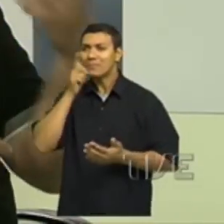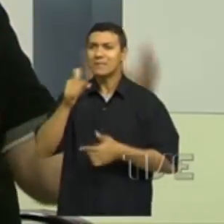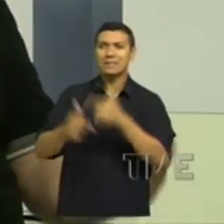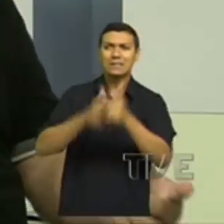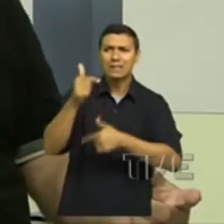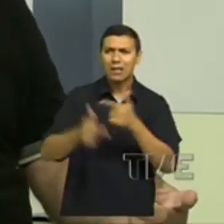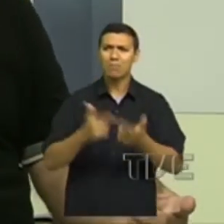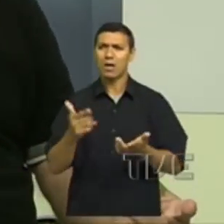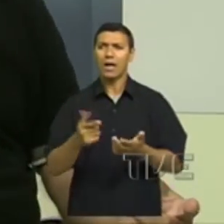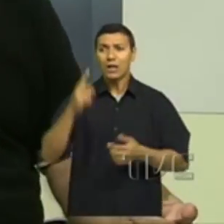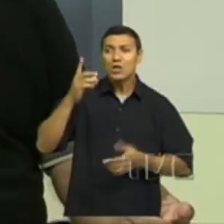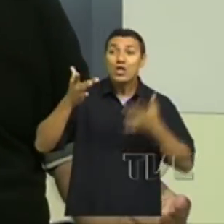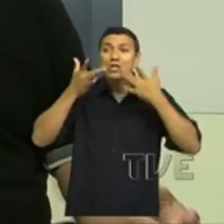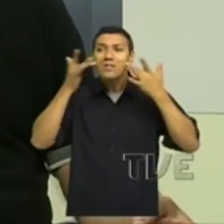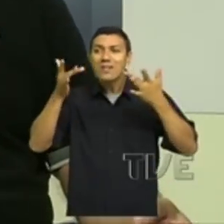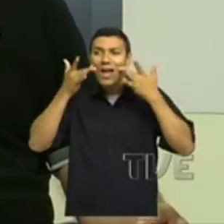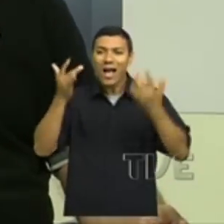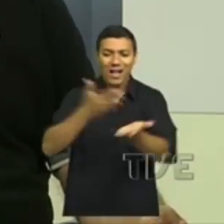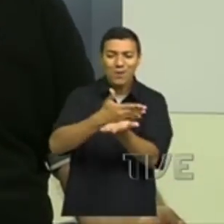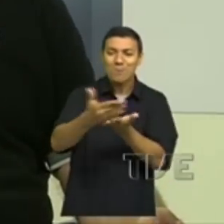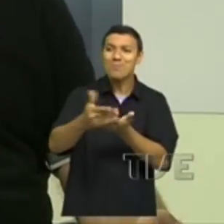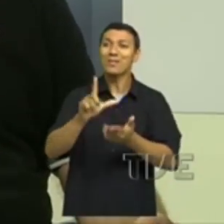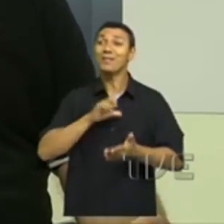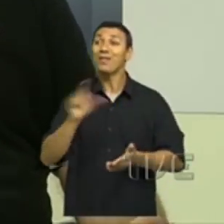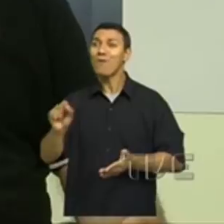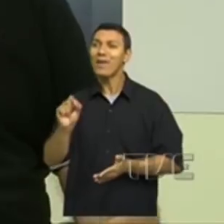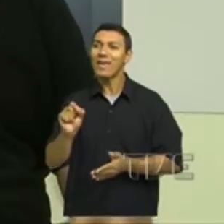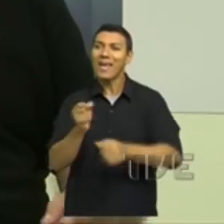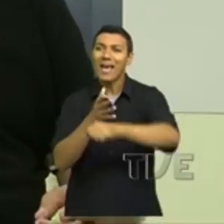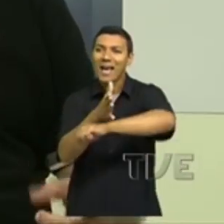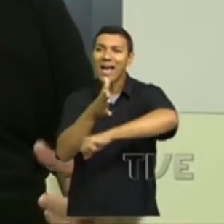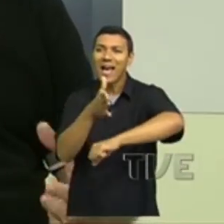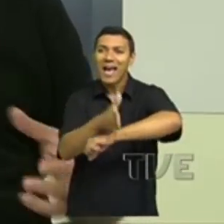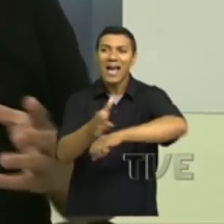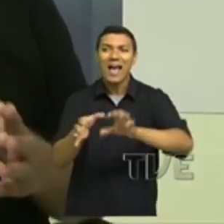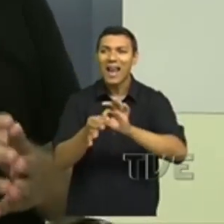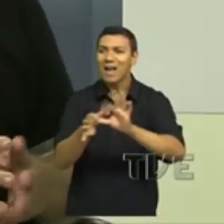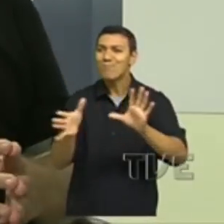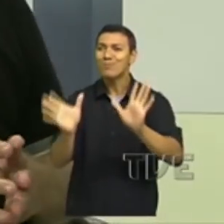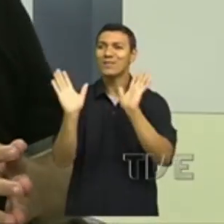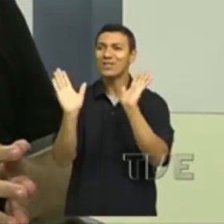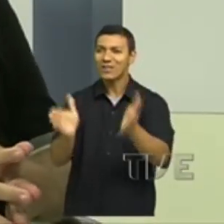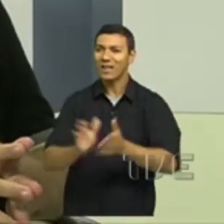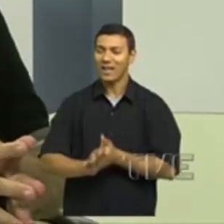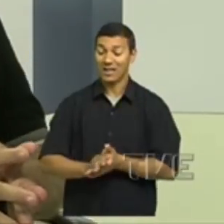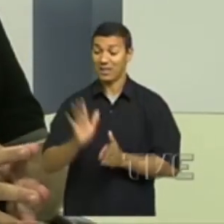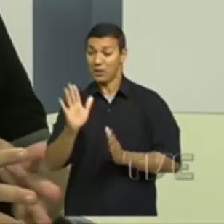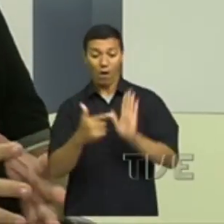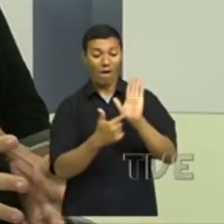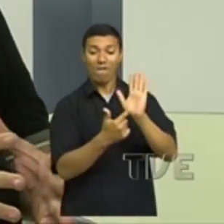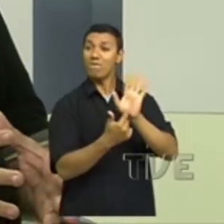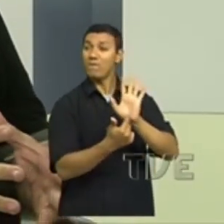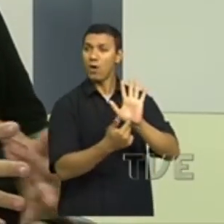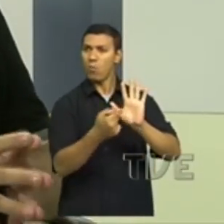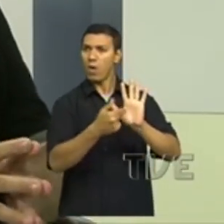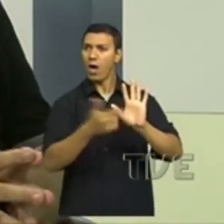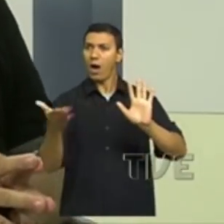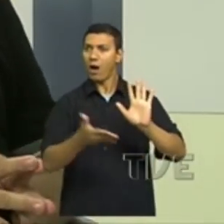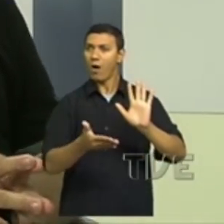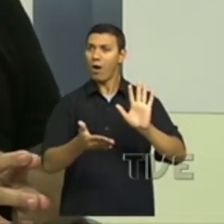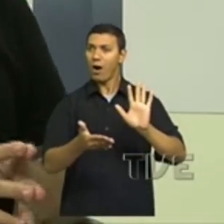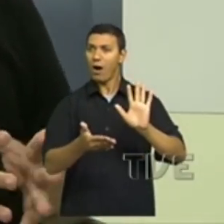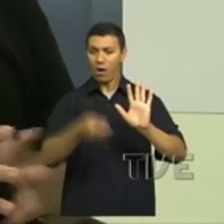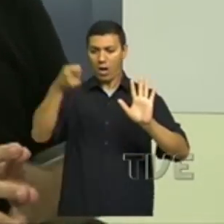estão começando a ter acessibilidade, os filmes, agora é obrigatório, por